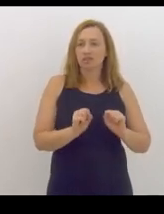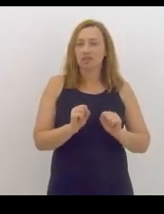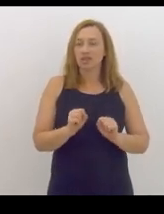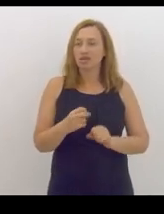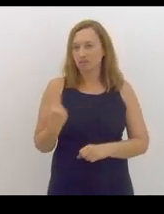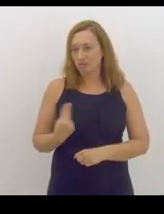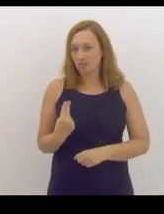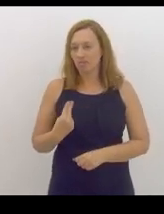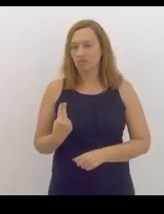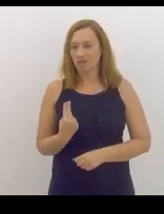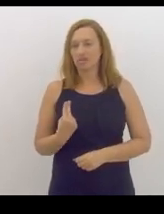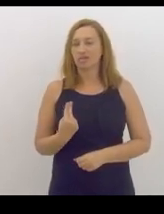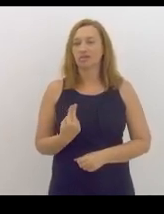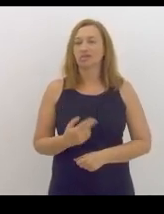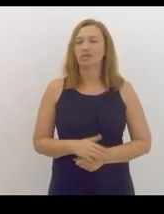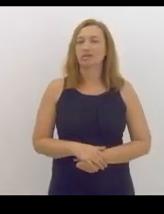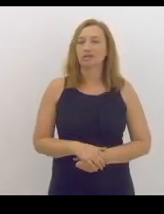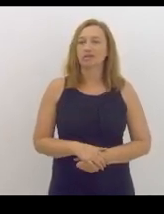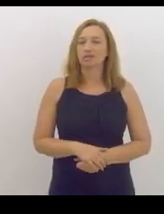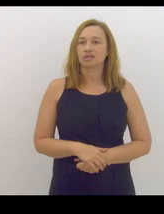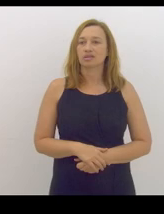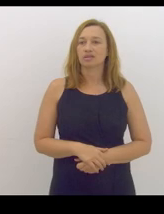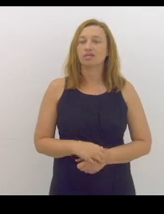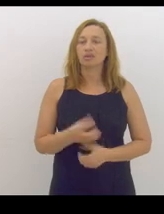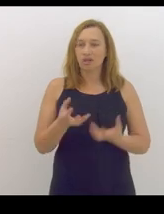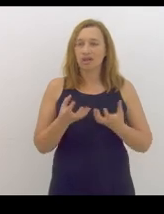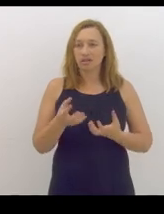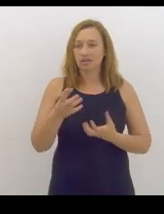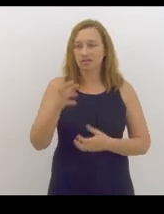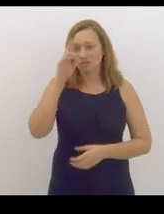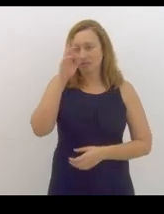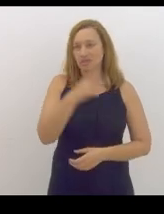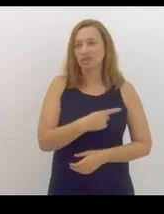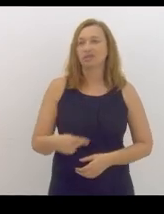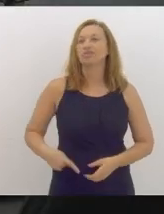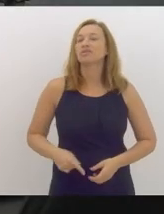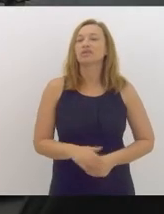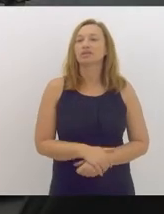coautor, eu quero ser, tá, presidente?